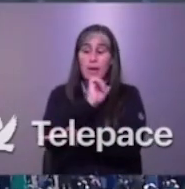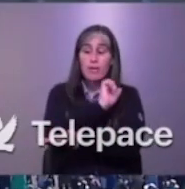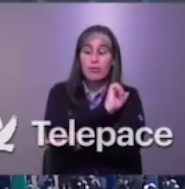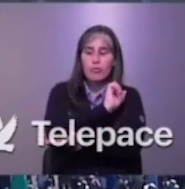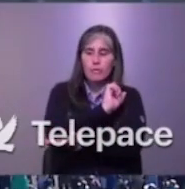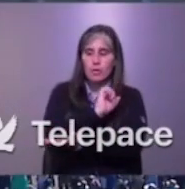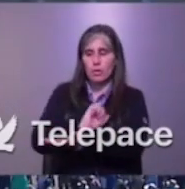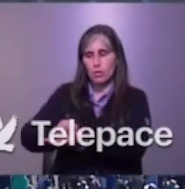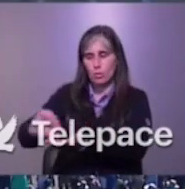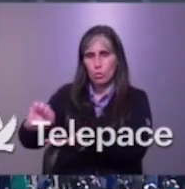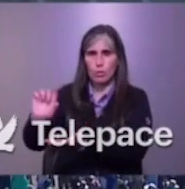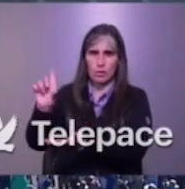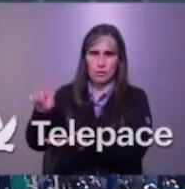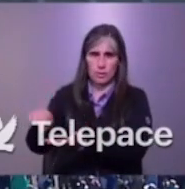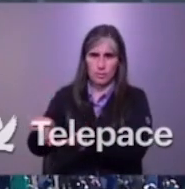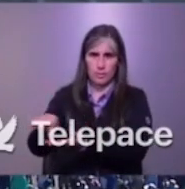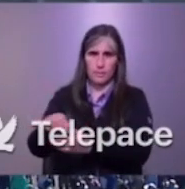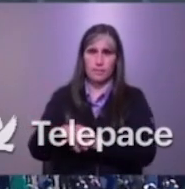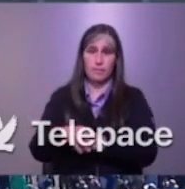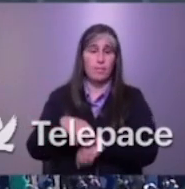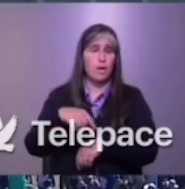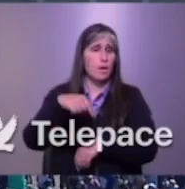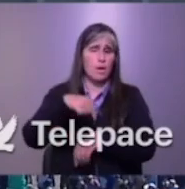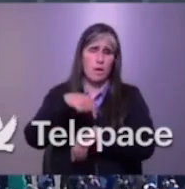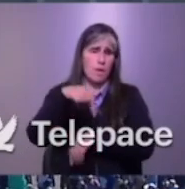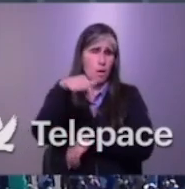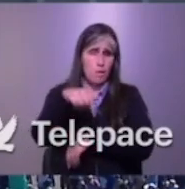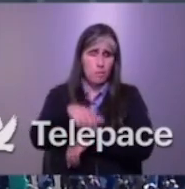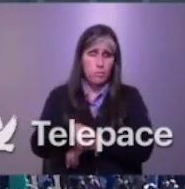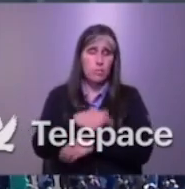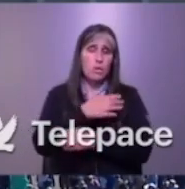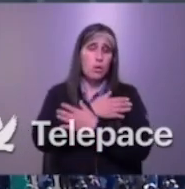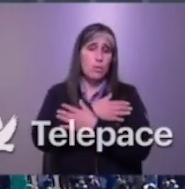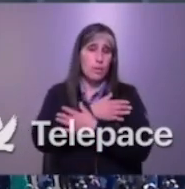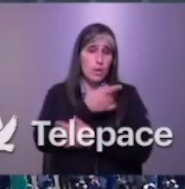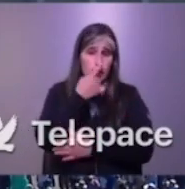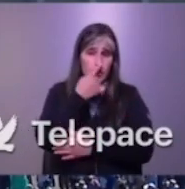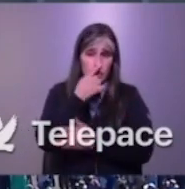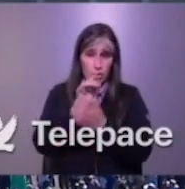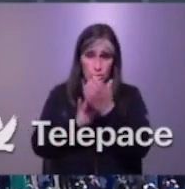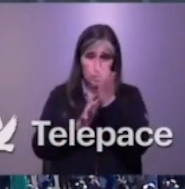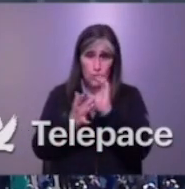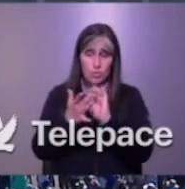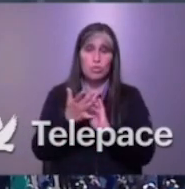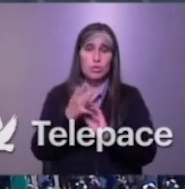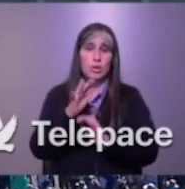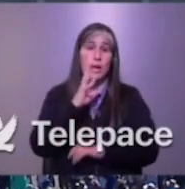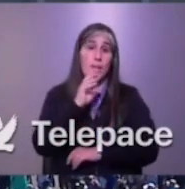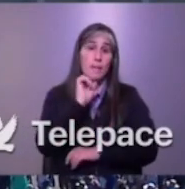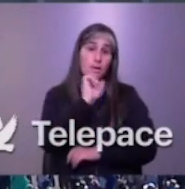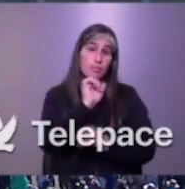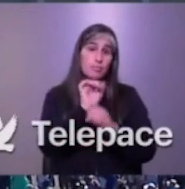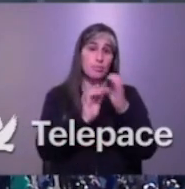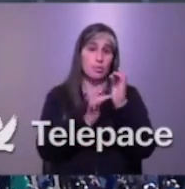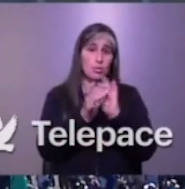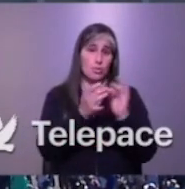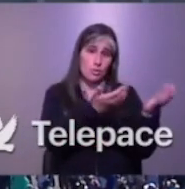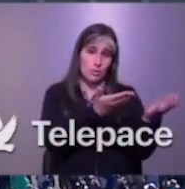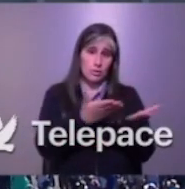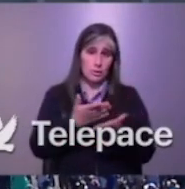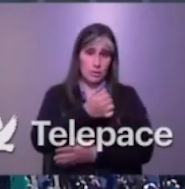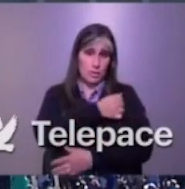a tu madre». Y desde aquella hora, el discípulo la recibió en su